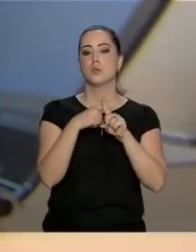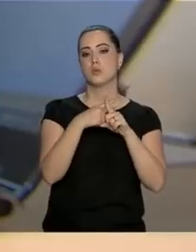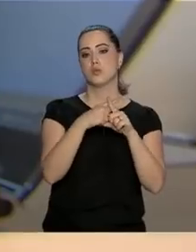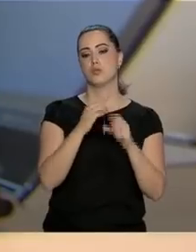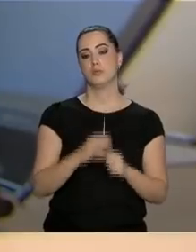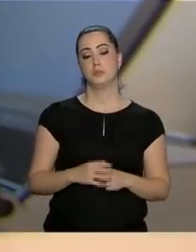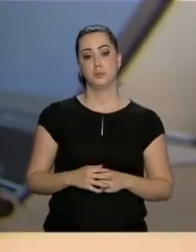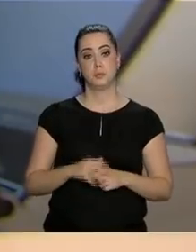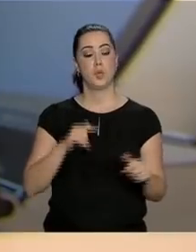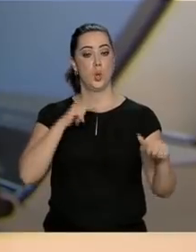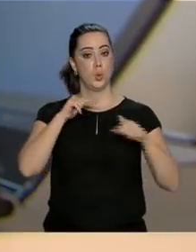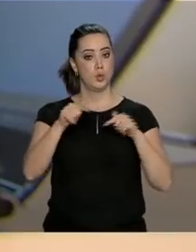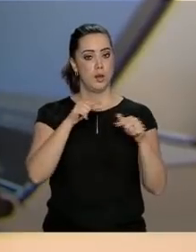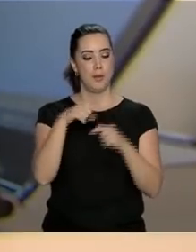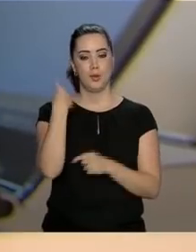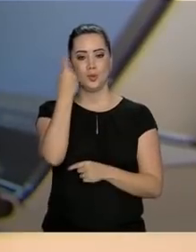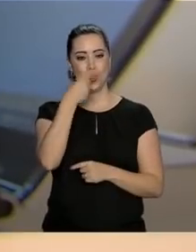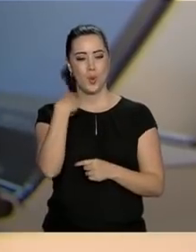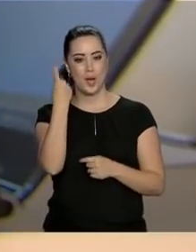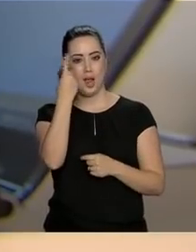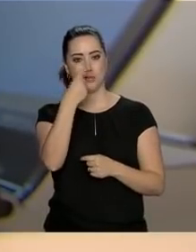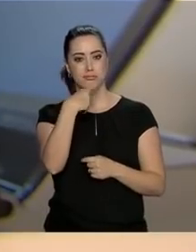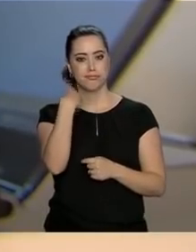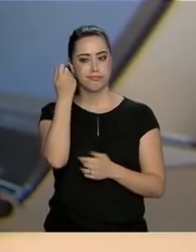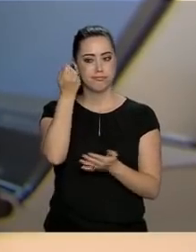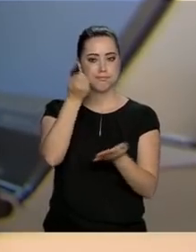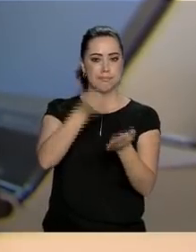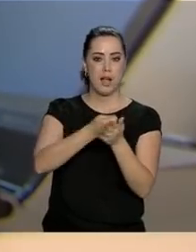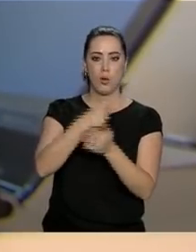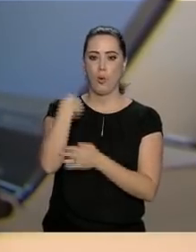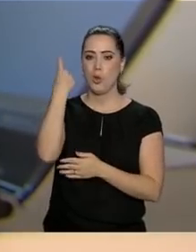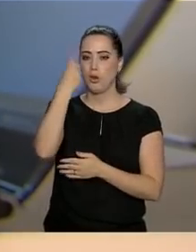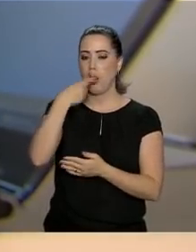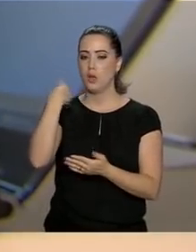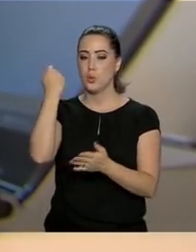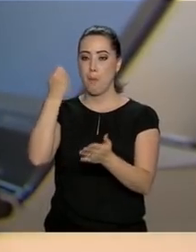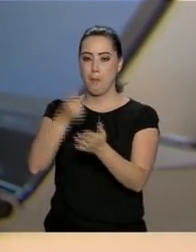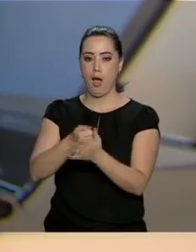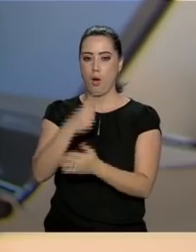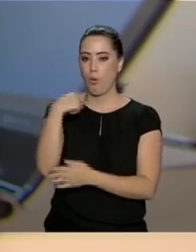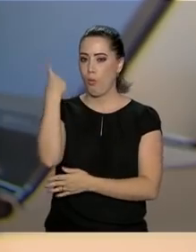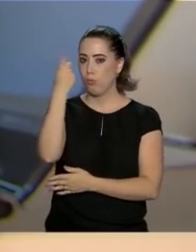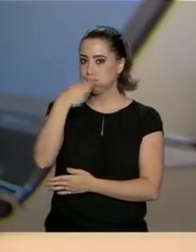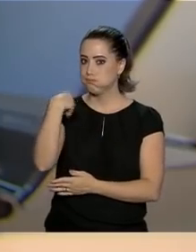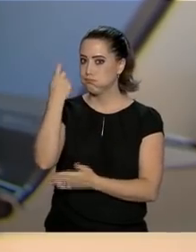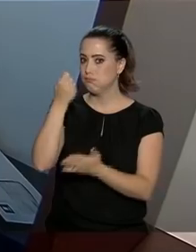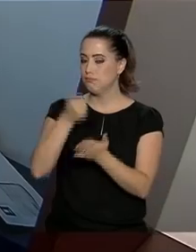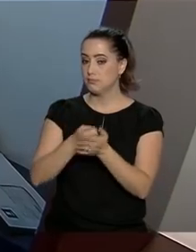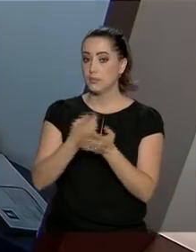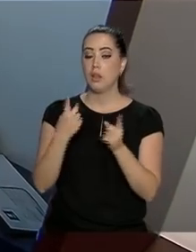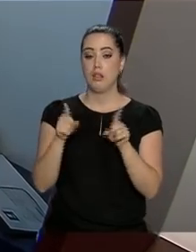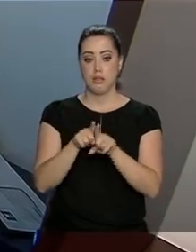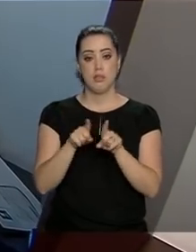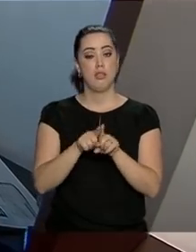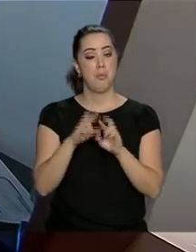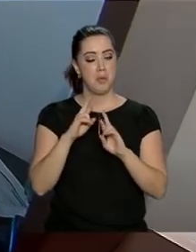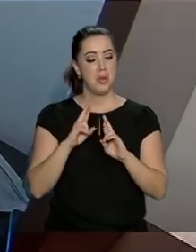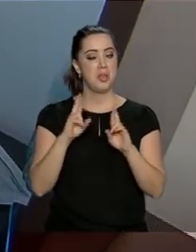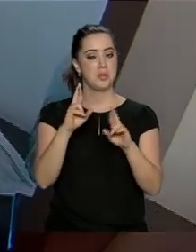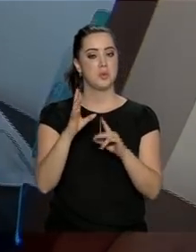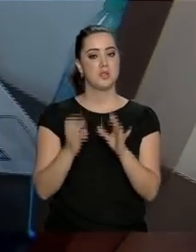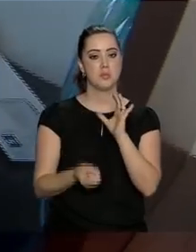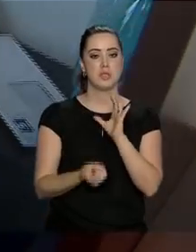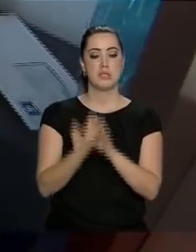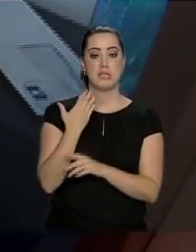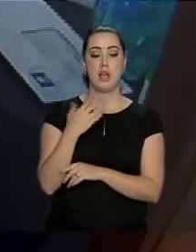positivo. O trabalho intermitente, por exemplo, em que o funcionário é remunerado por períodos trabalhados, foi responsável